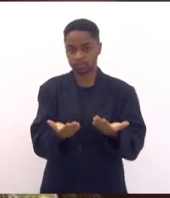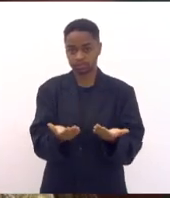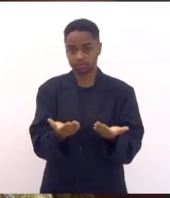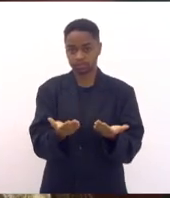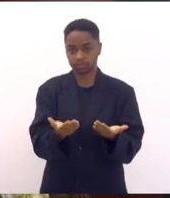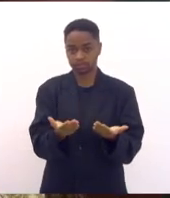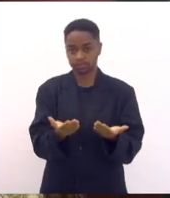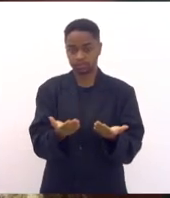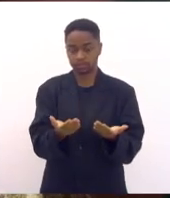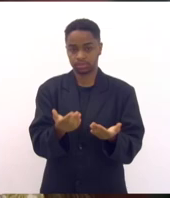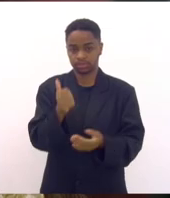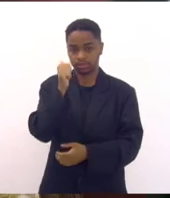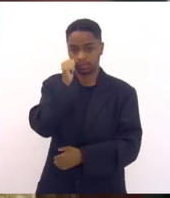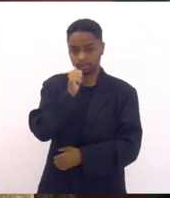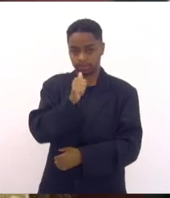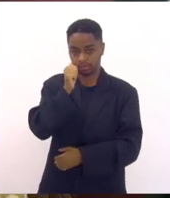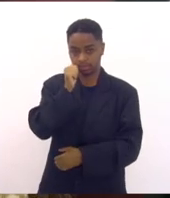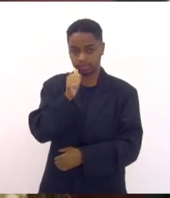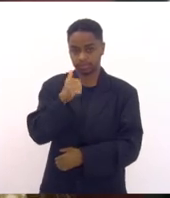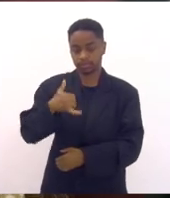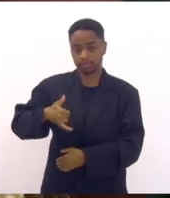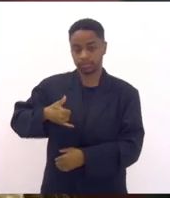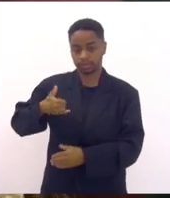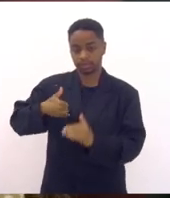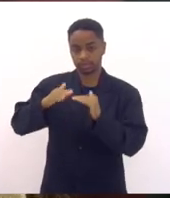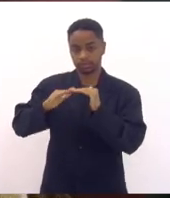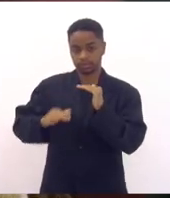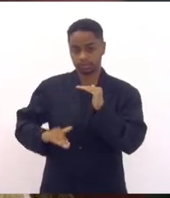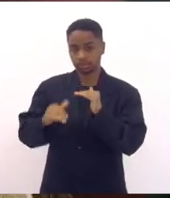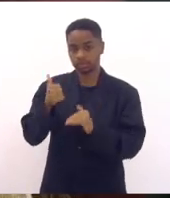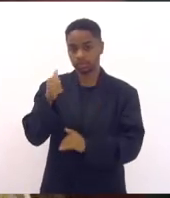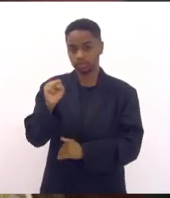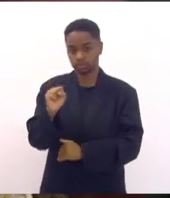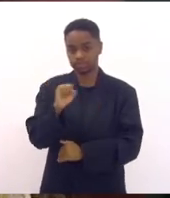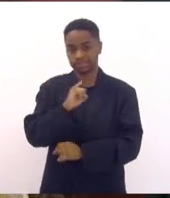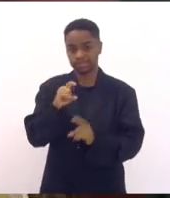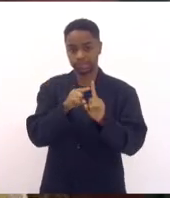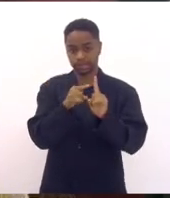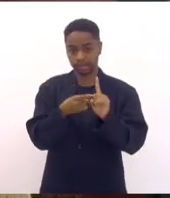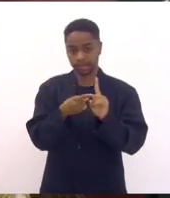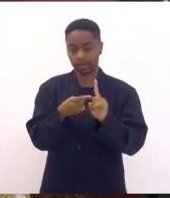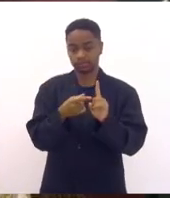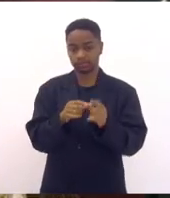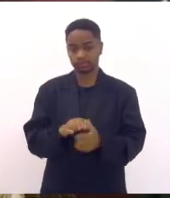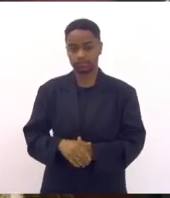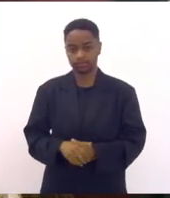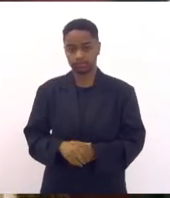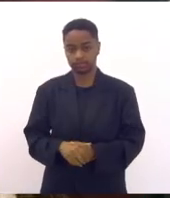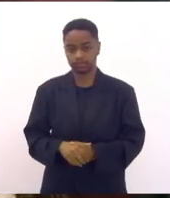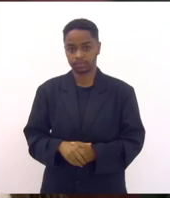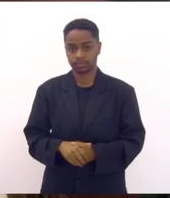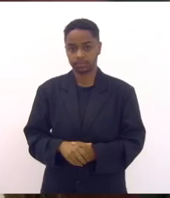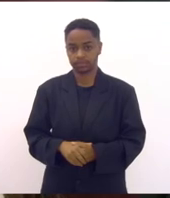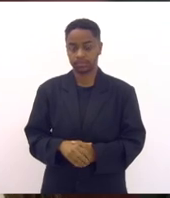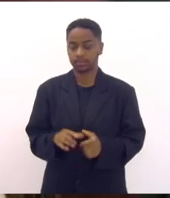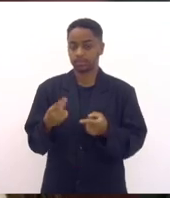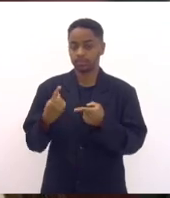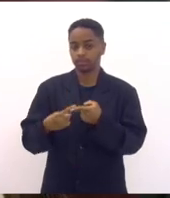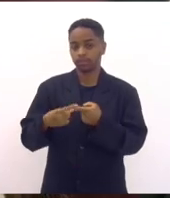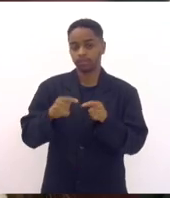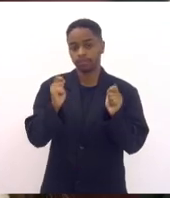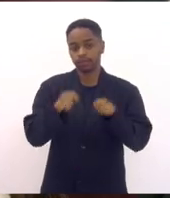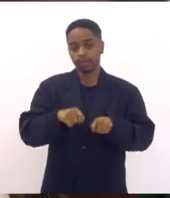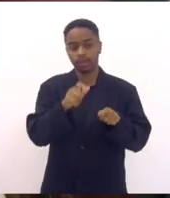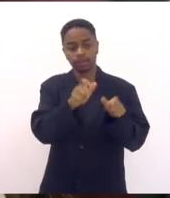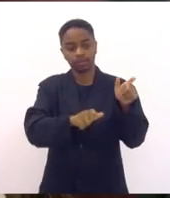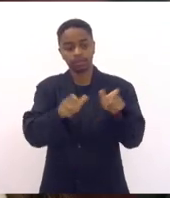para as meninas menores de idade que estejam grávidas para que elas possam